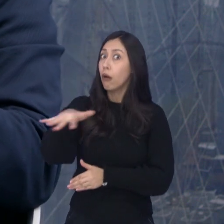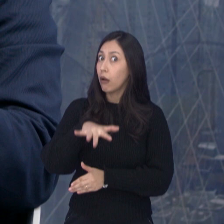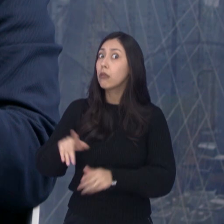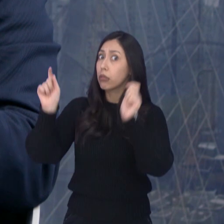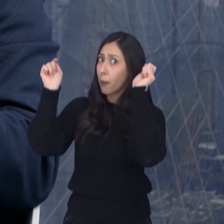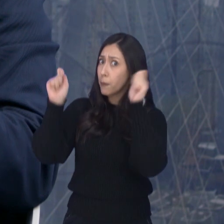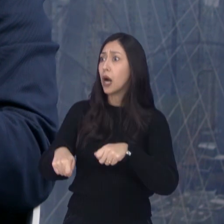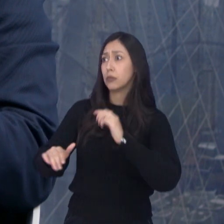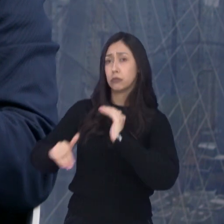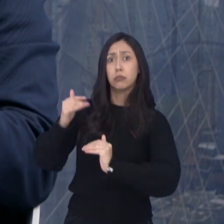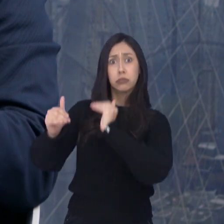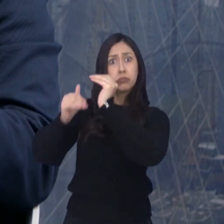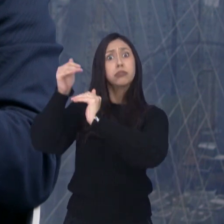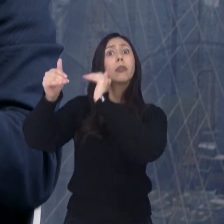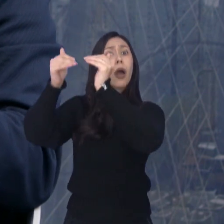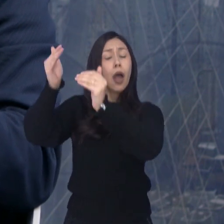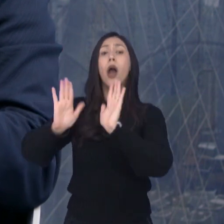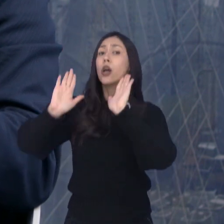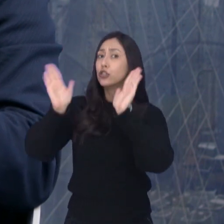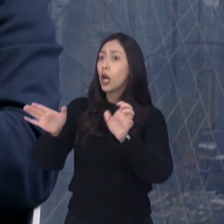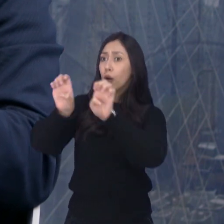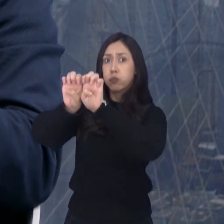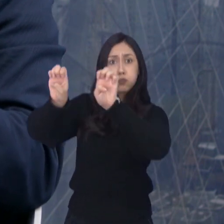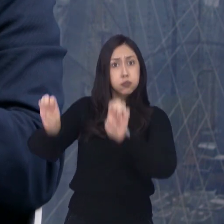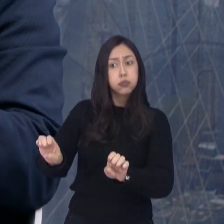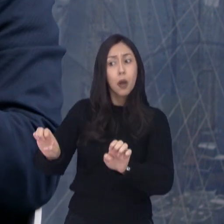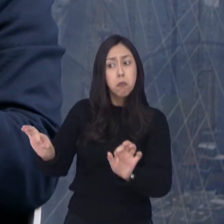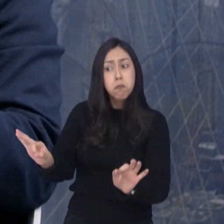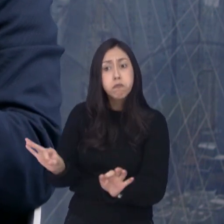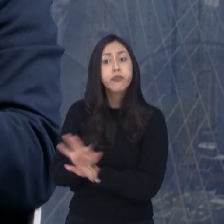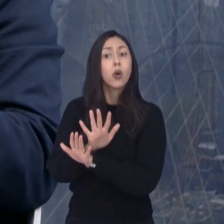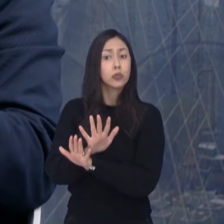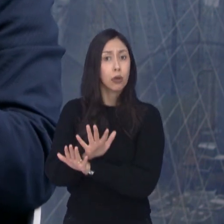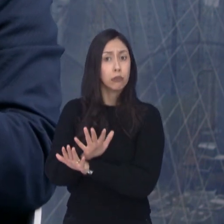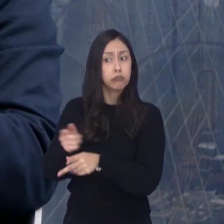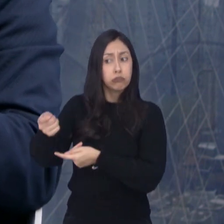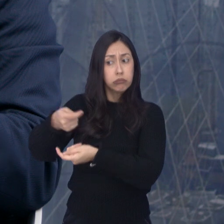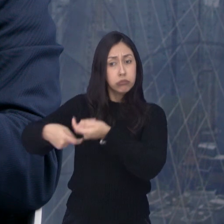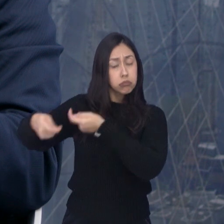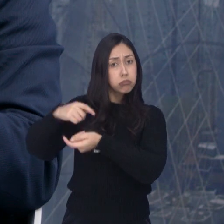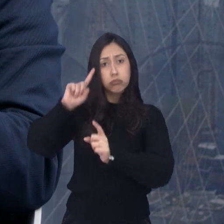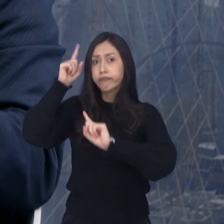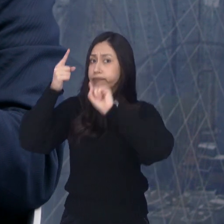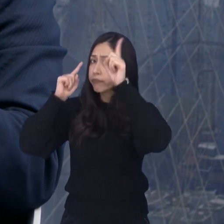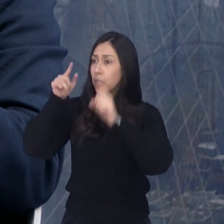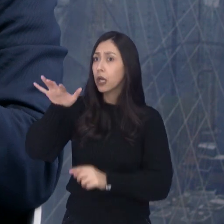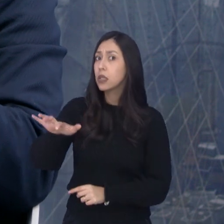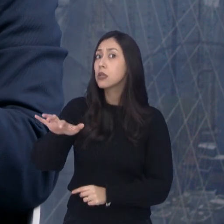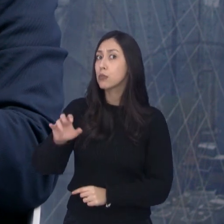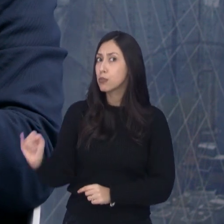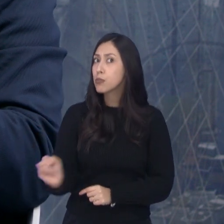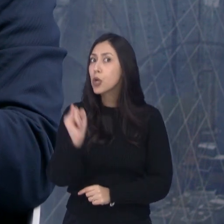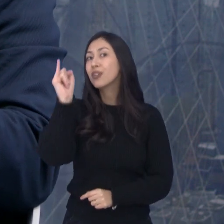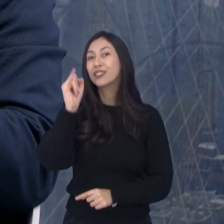grande. Tem iniciativas estruturadas dentro de São José dos Campos, como é também incubadora de economia criativa, e é importante isso. Porque muitas vezes, com